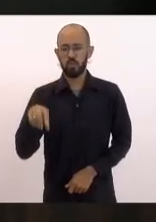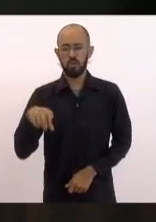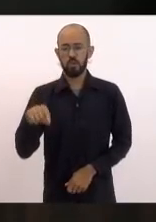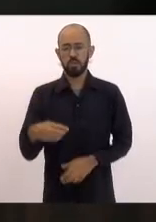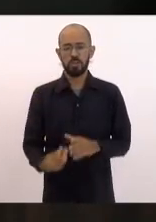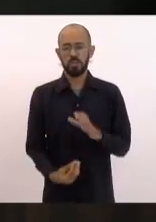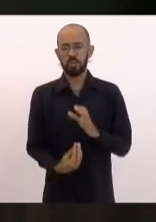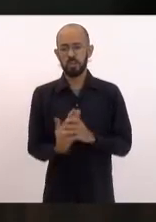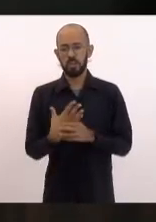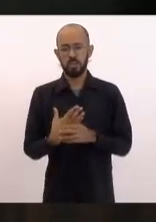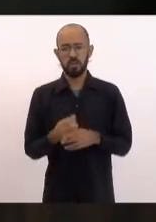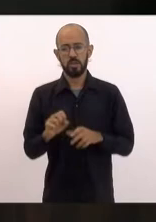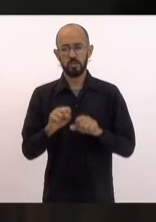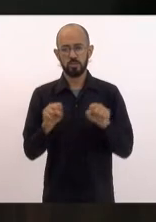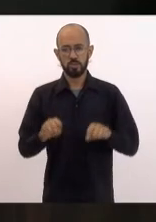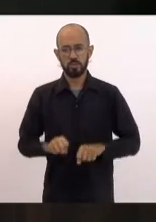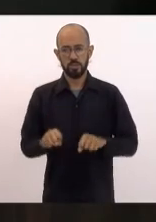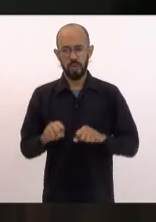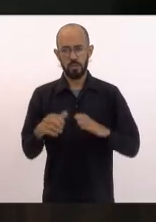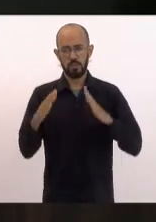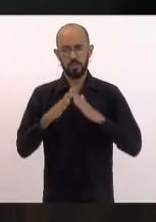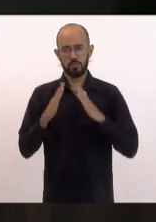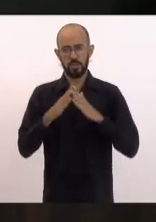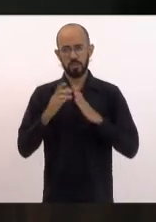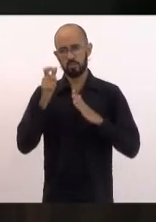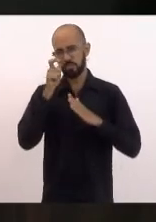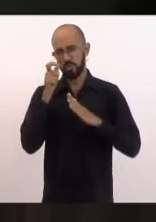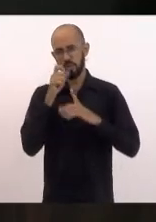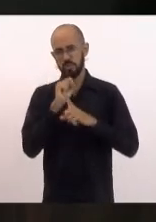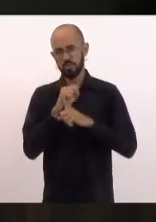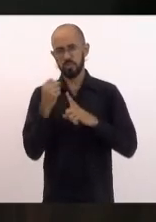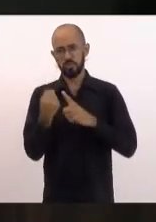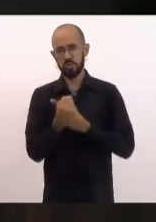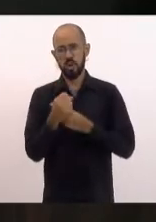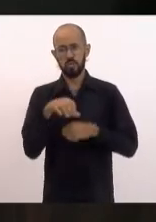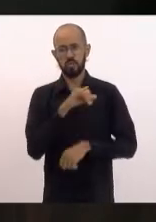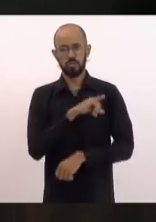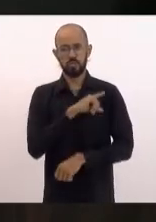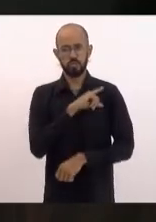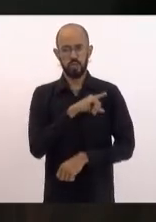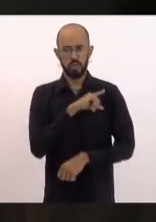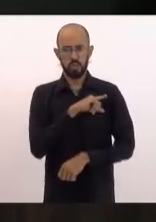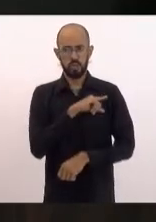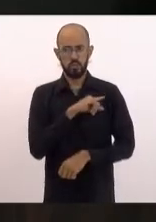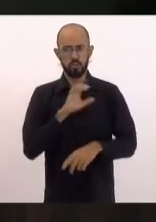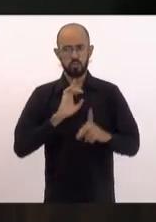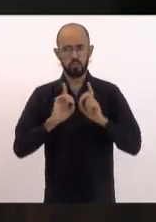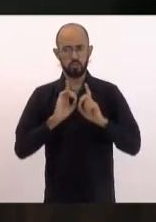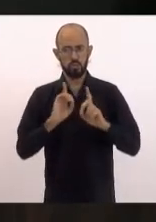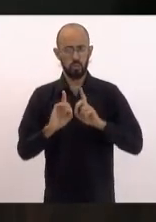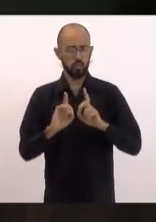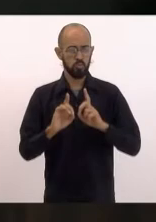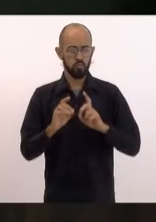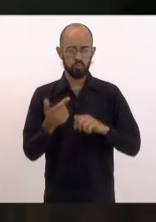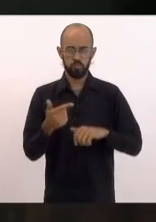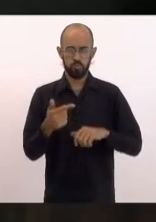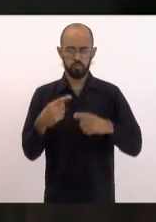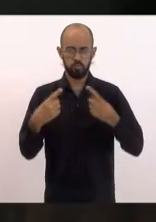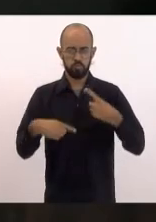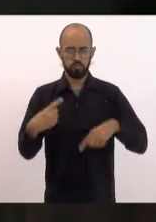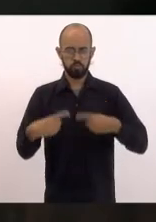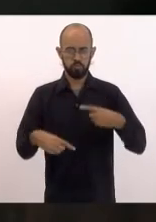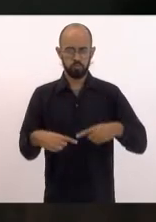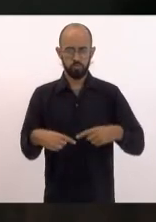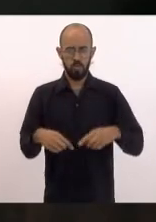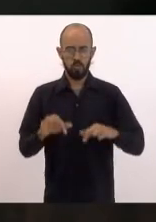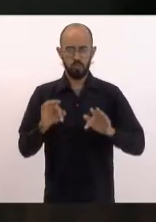instituição do sistema de habitação de interesse social no Estado do Rio de Janeiro, na forma que menciona. Em discussão, não havendo quem queira discutir, encerra a